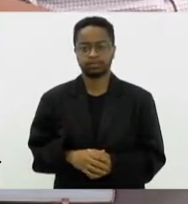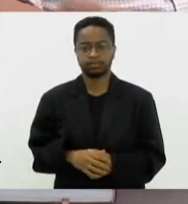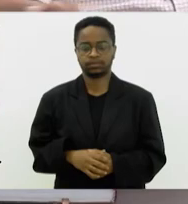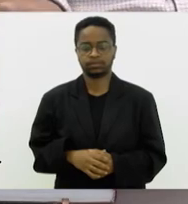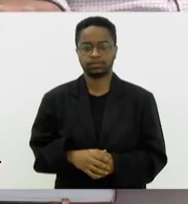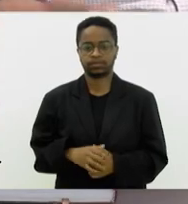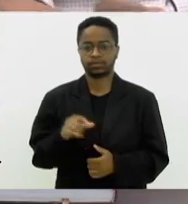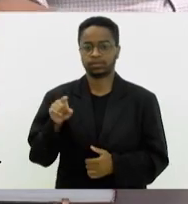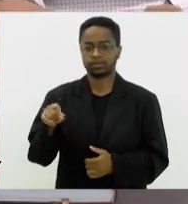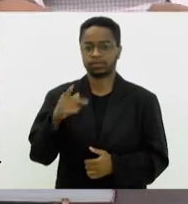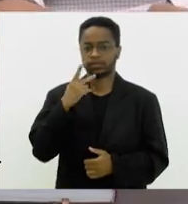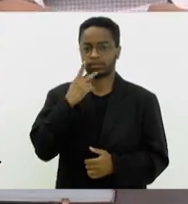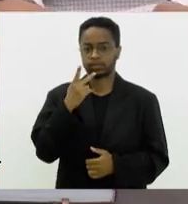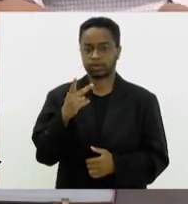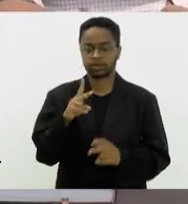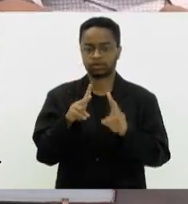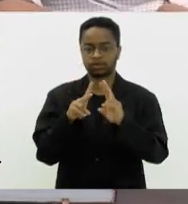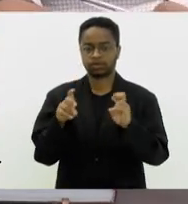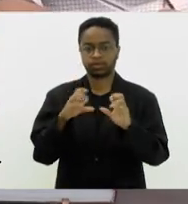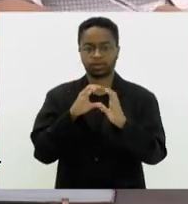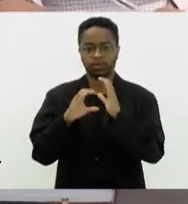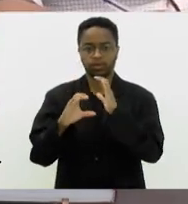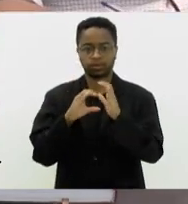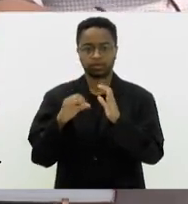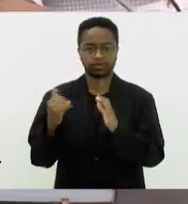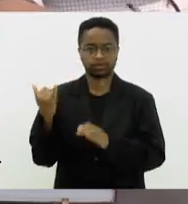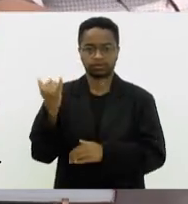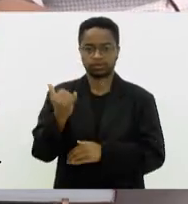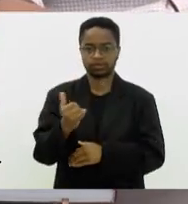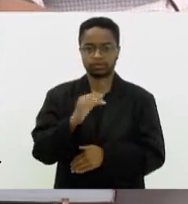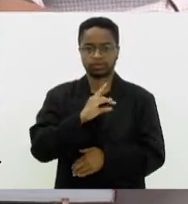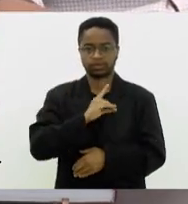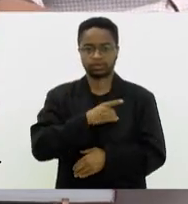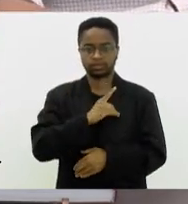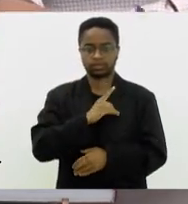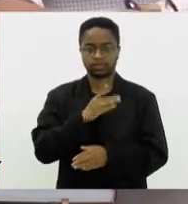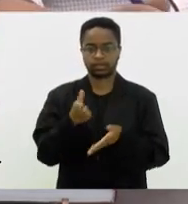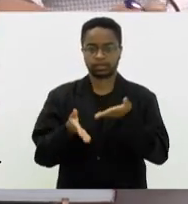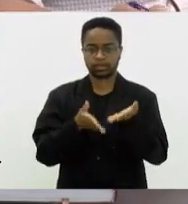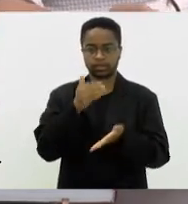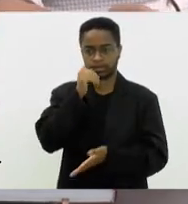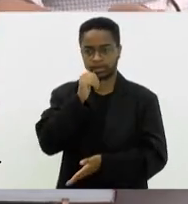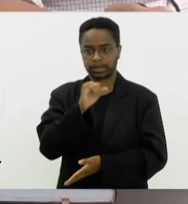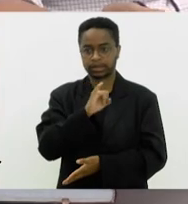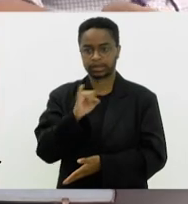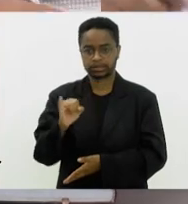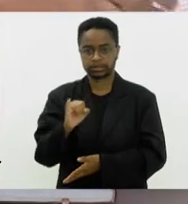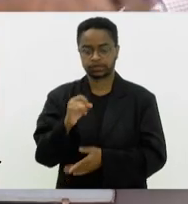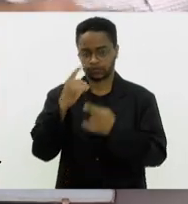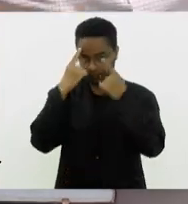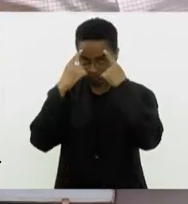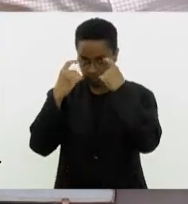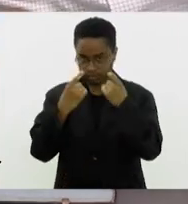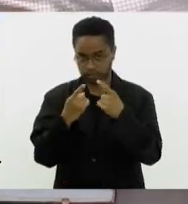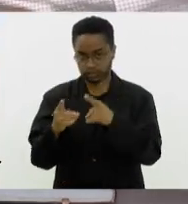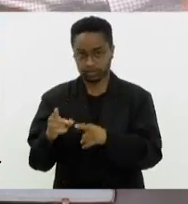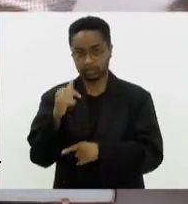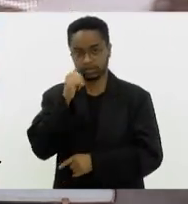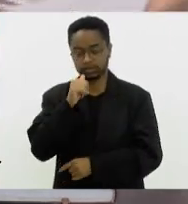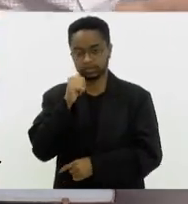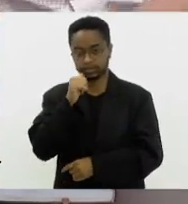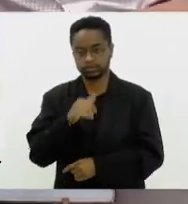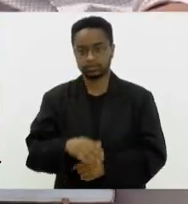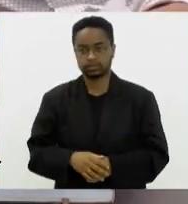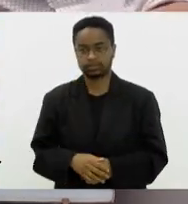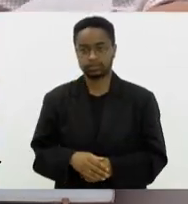aqui dispõe sobre a comunicação à delegacia de atendimento à mulher em caso de agressão doméstica contra a mulher. Aqui,